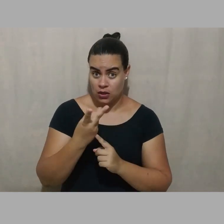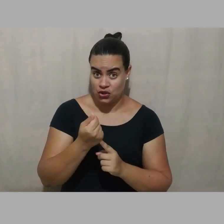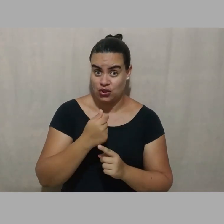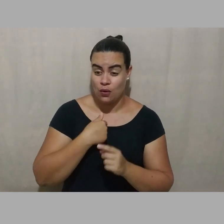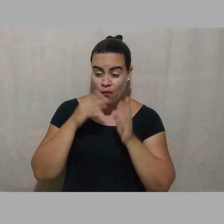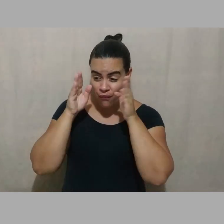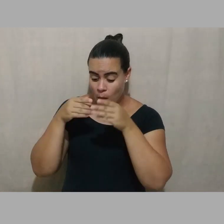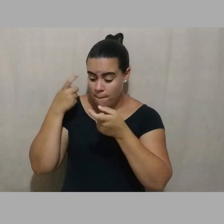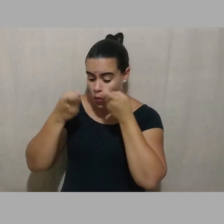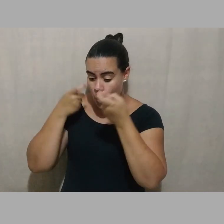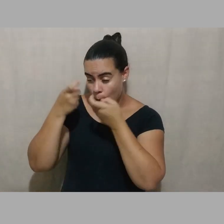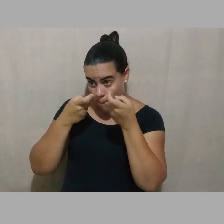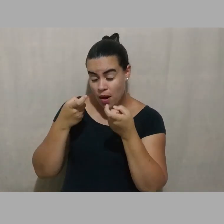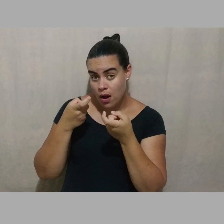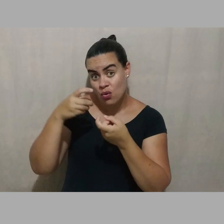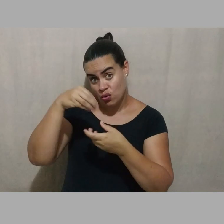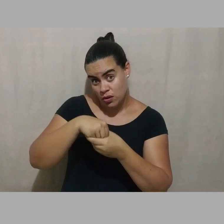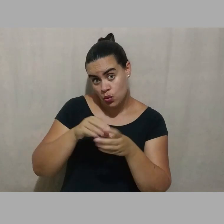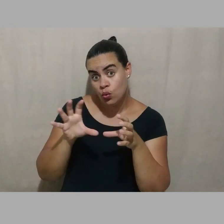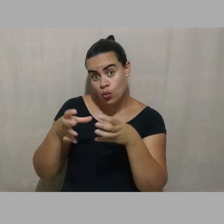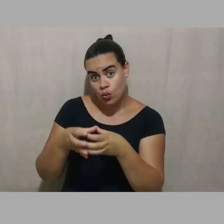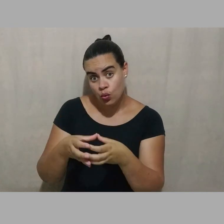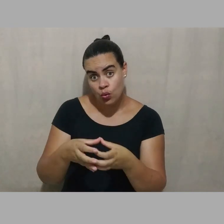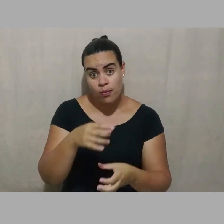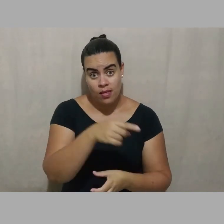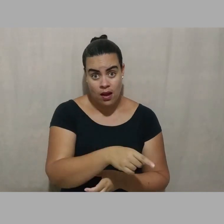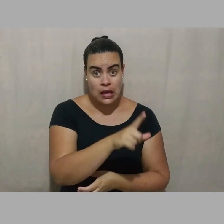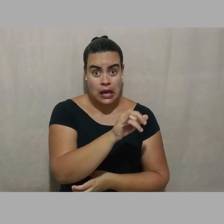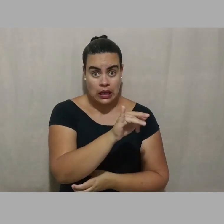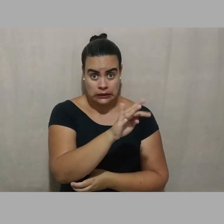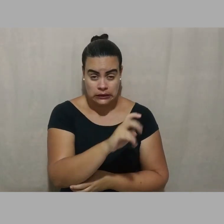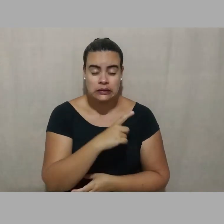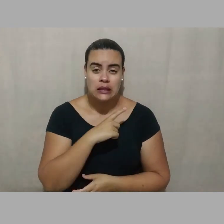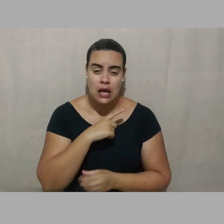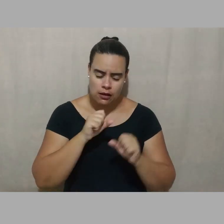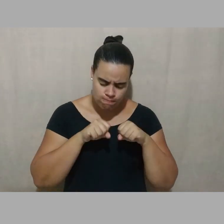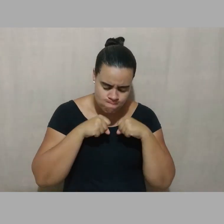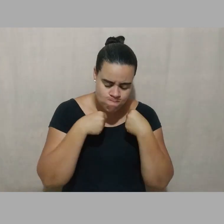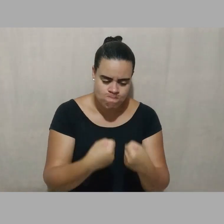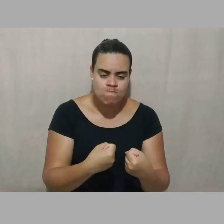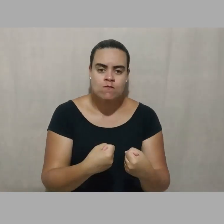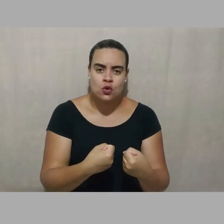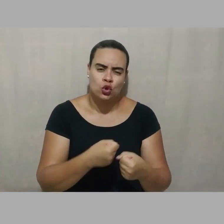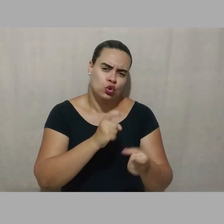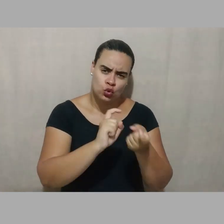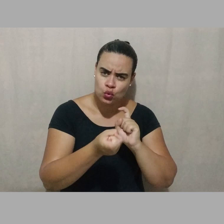de artista tem se preocupado muito e dentro do próprio coletivo das Lyrics a gente tem se engajado a